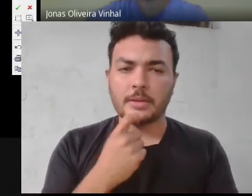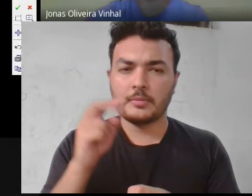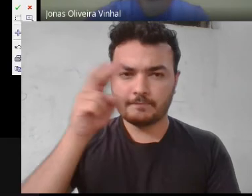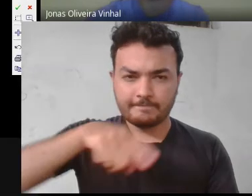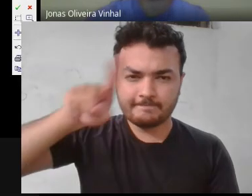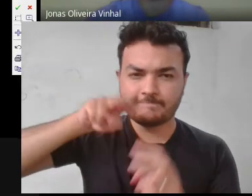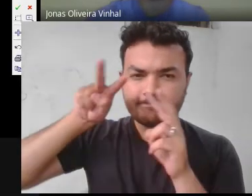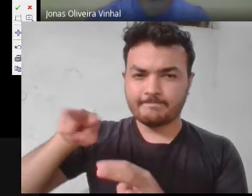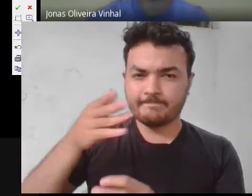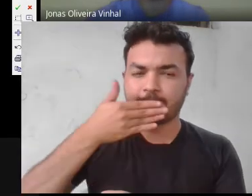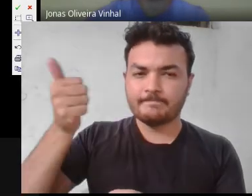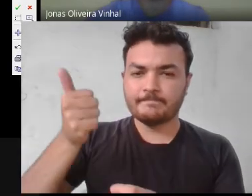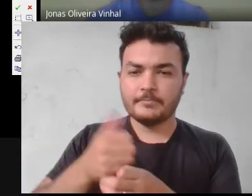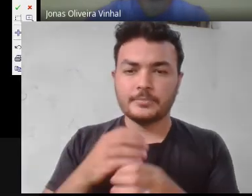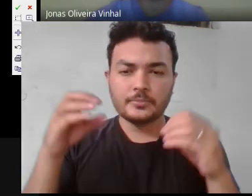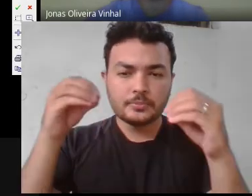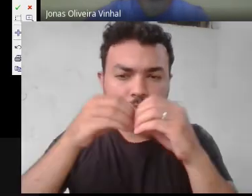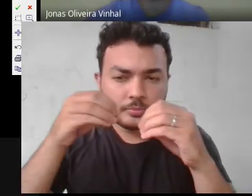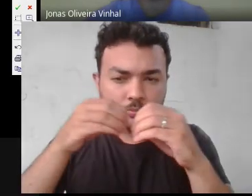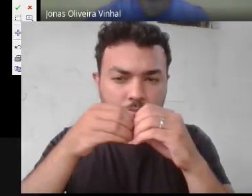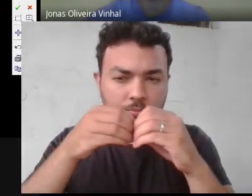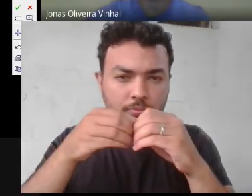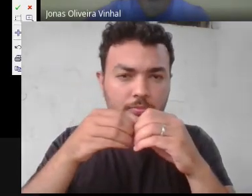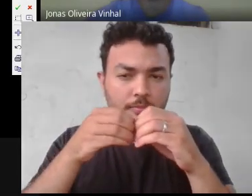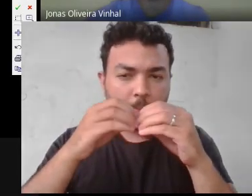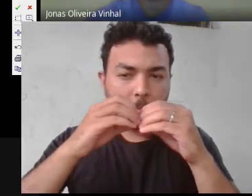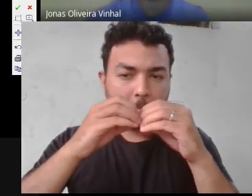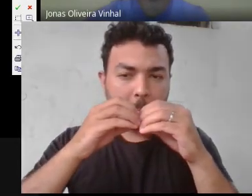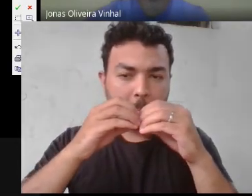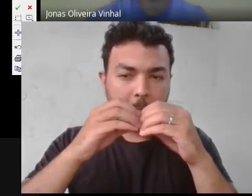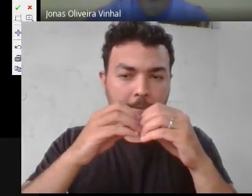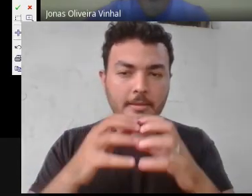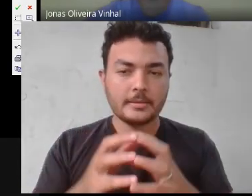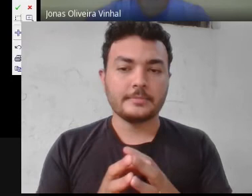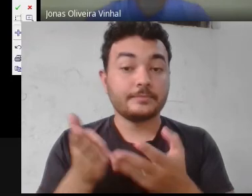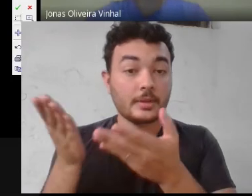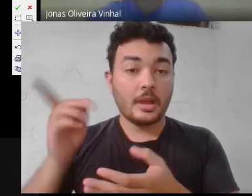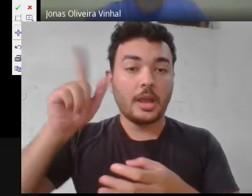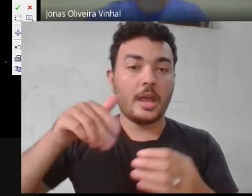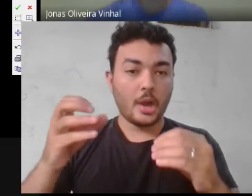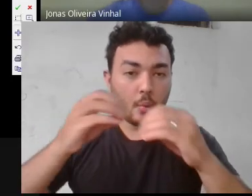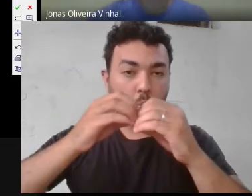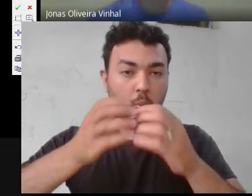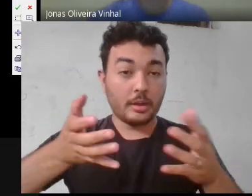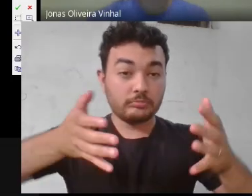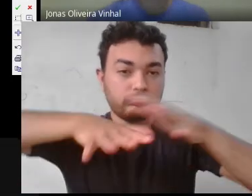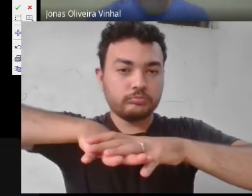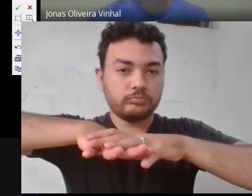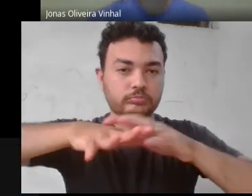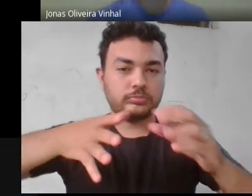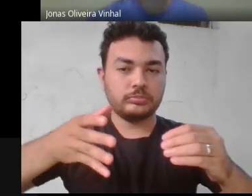dá para vocês observarem melhor. Aqui, ó, essa região aqui é a região de sobreposição. Tá bem? Onde